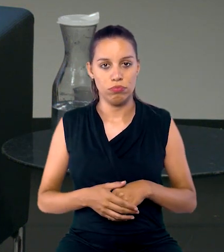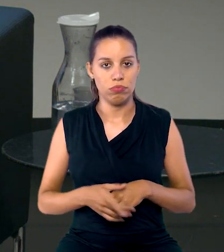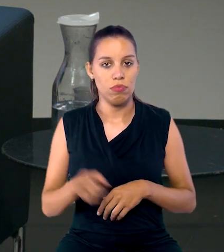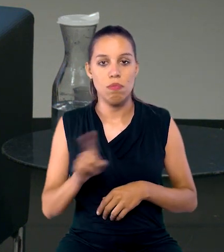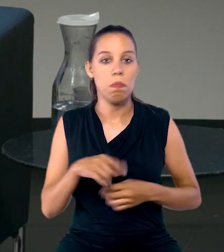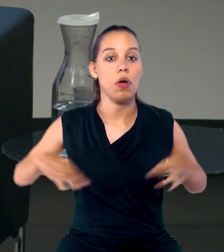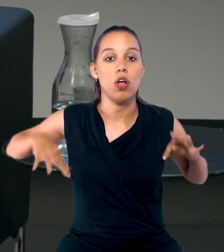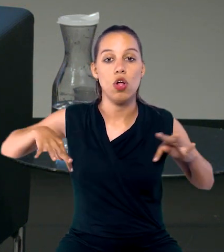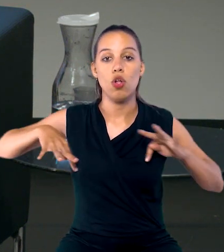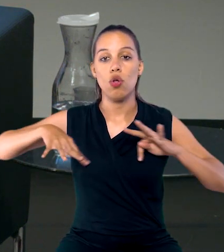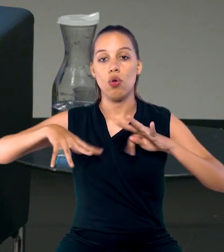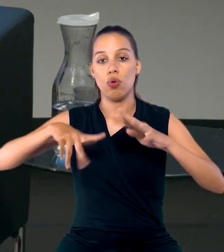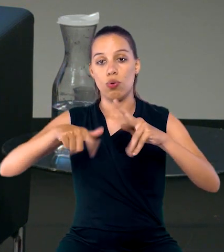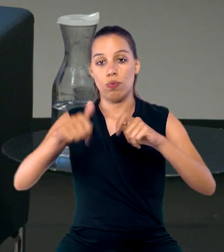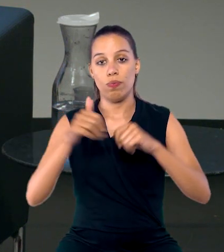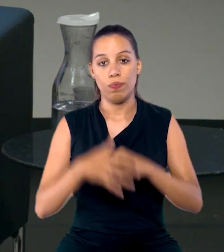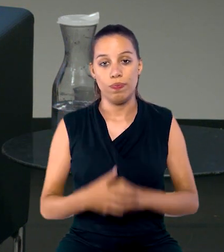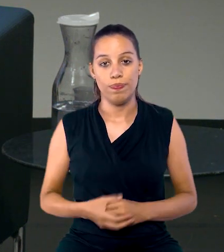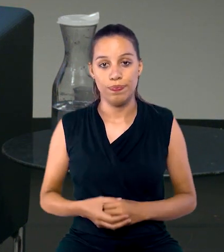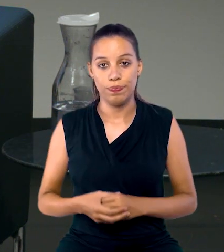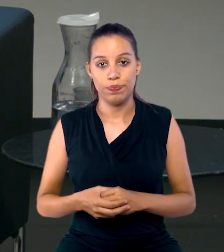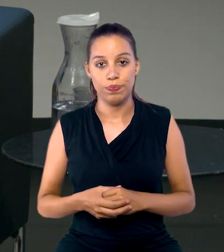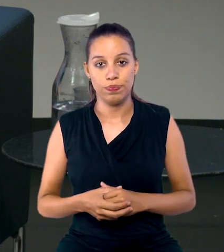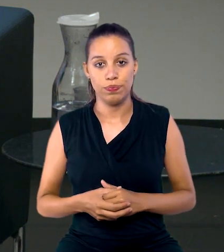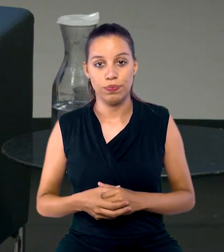por todos.